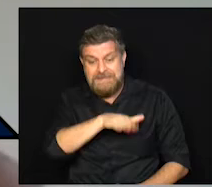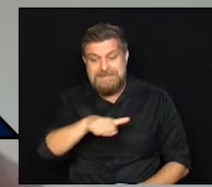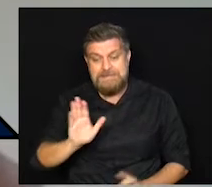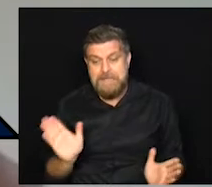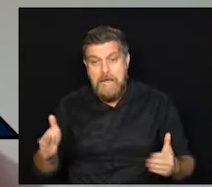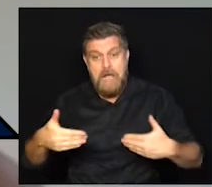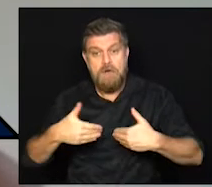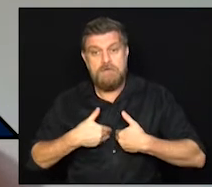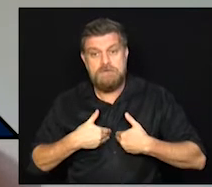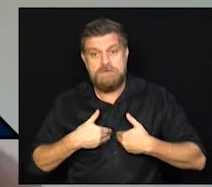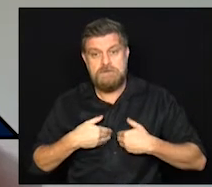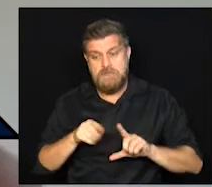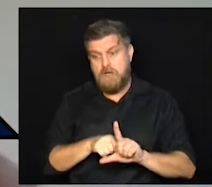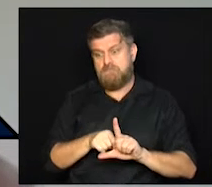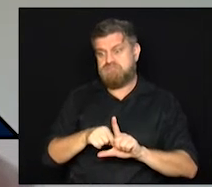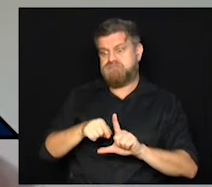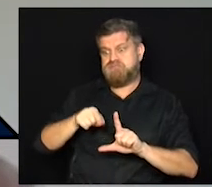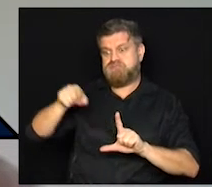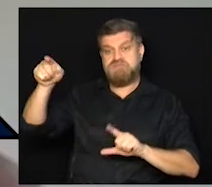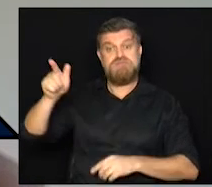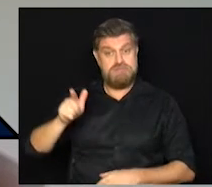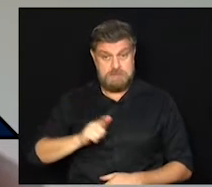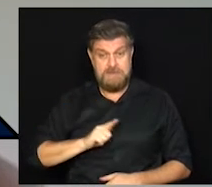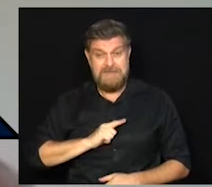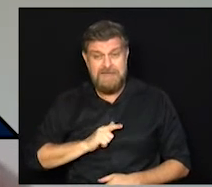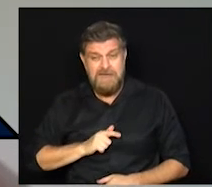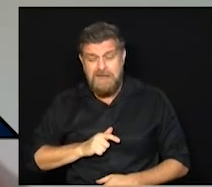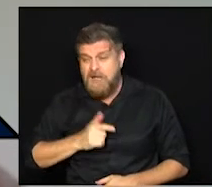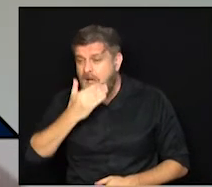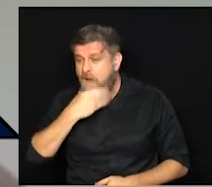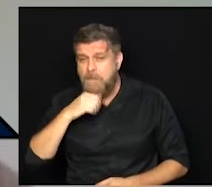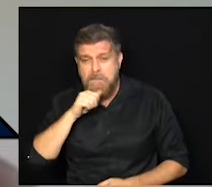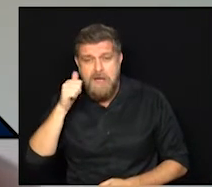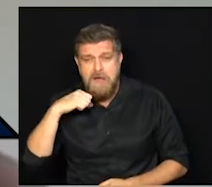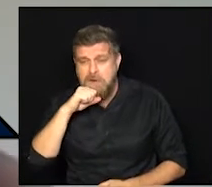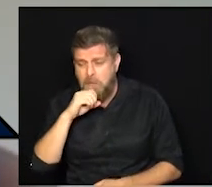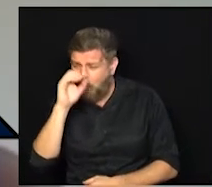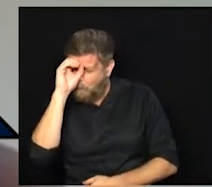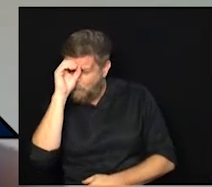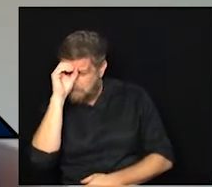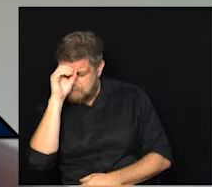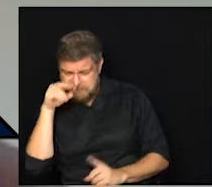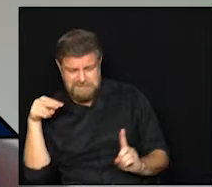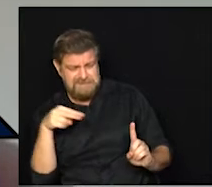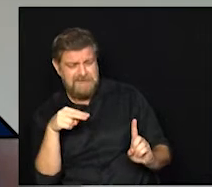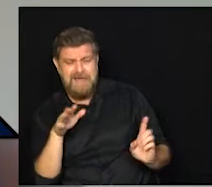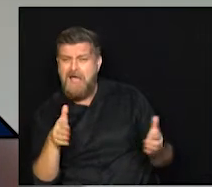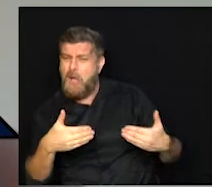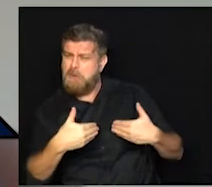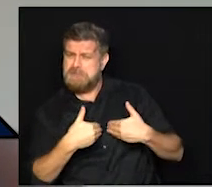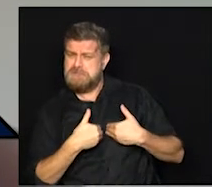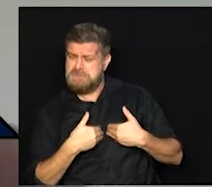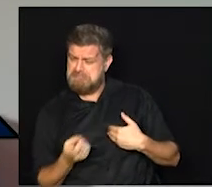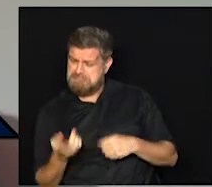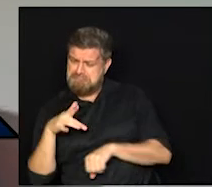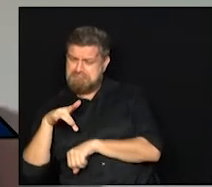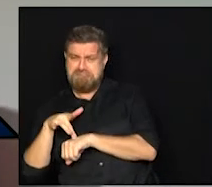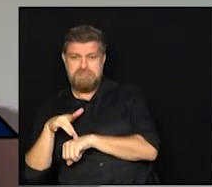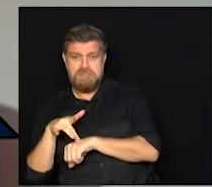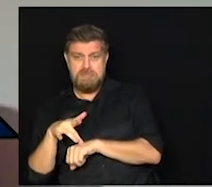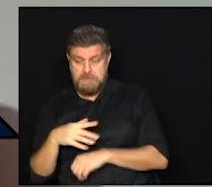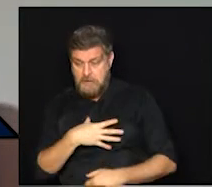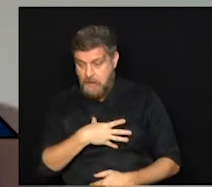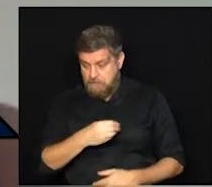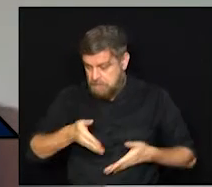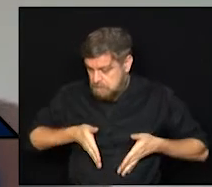difícil para pais que não conhecem, que não sabem como lidar com o autismo, ter um filho e